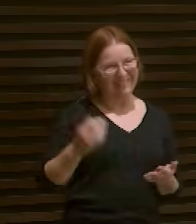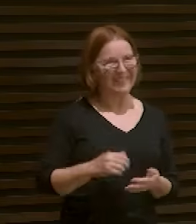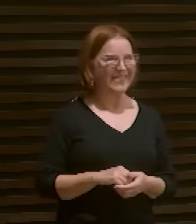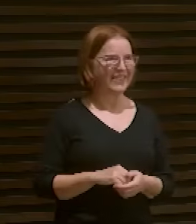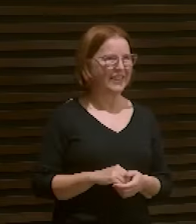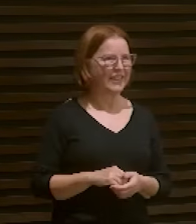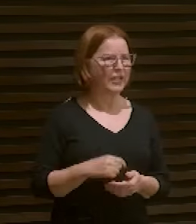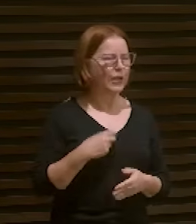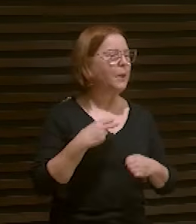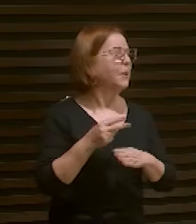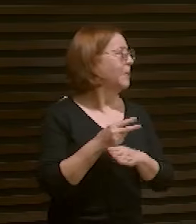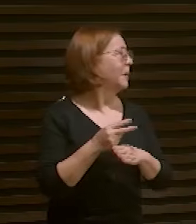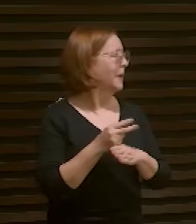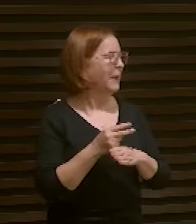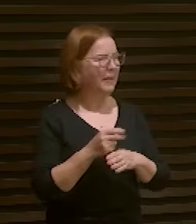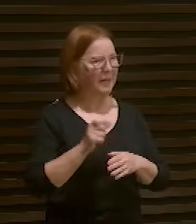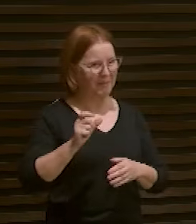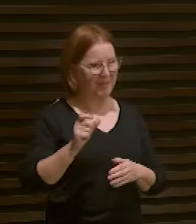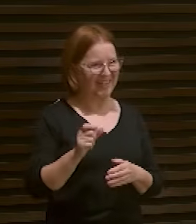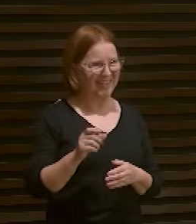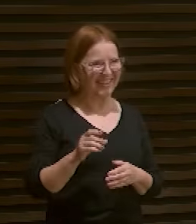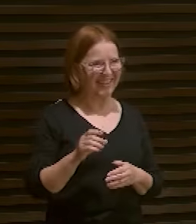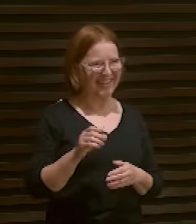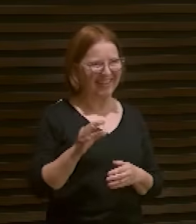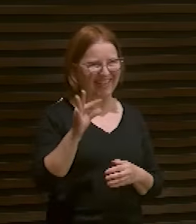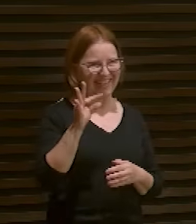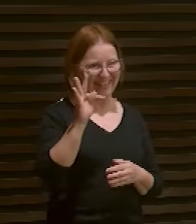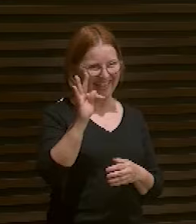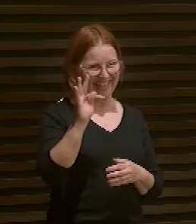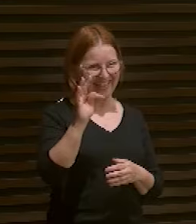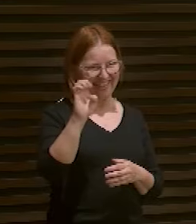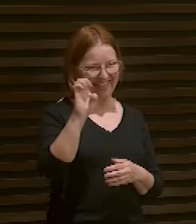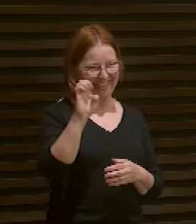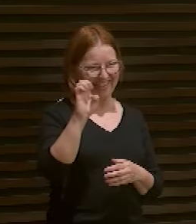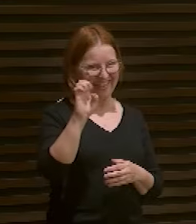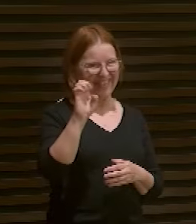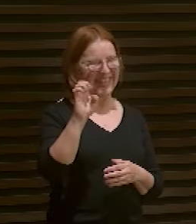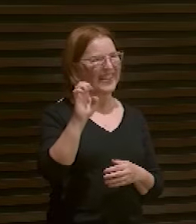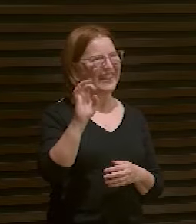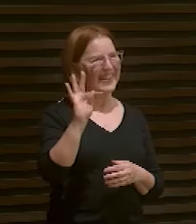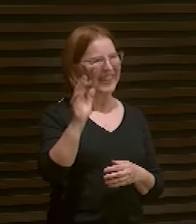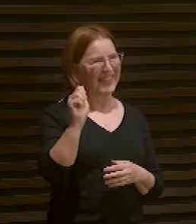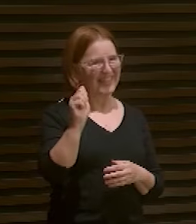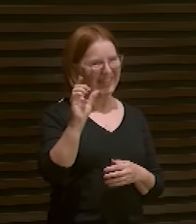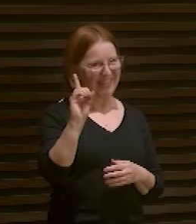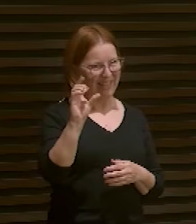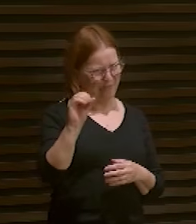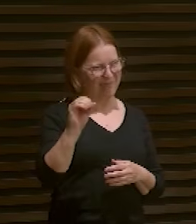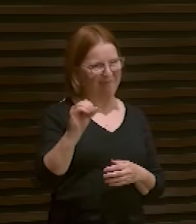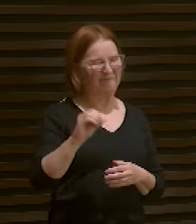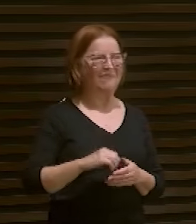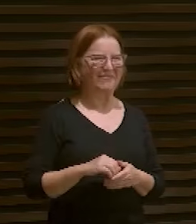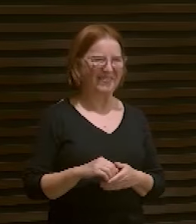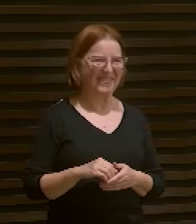E fui procurar essa palavra tretado no dicionário, não tem, só tem no informal. E o dicionário informal diz